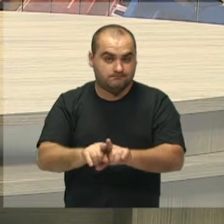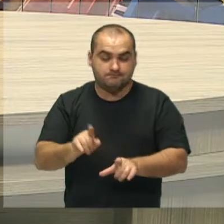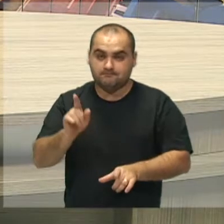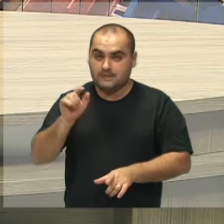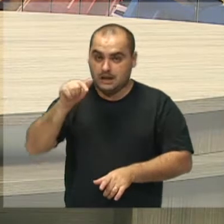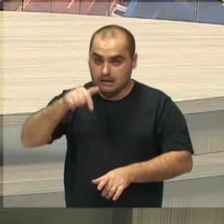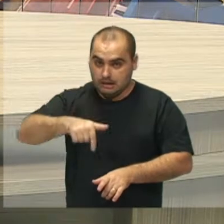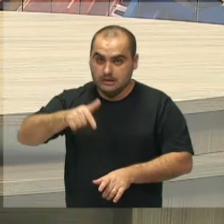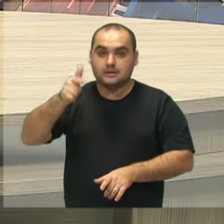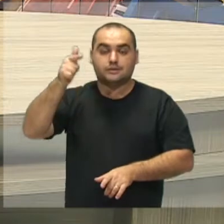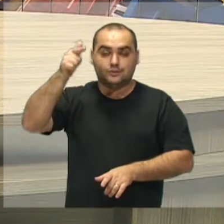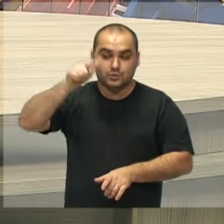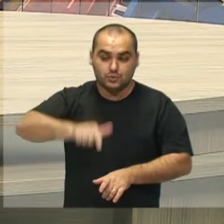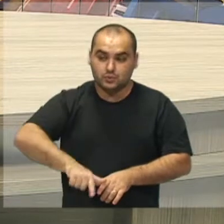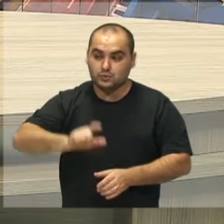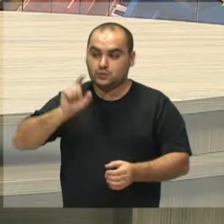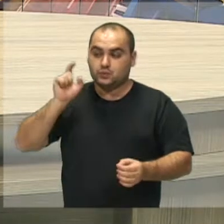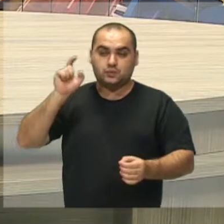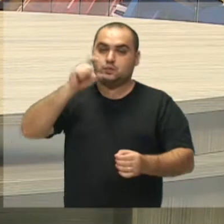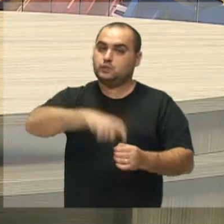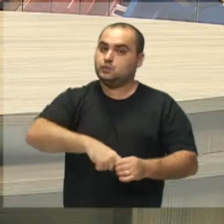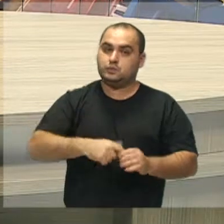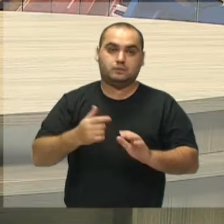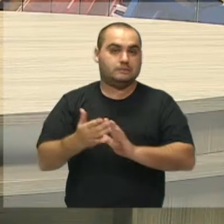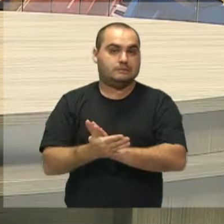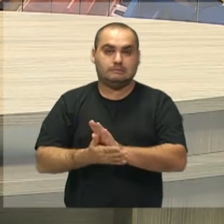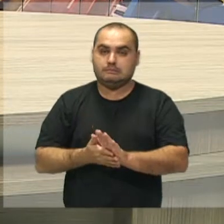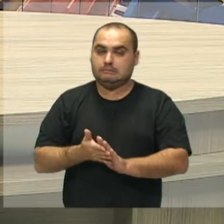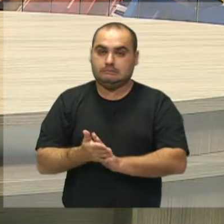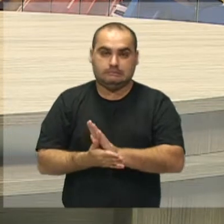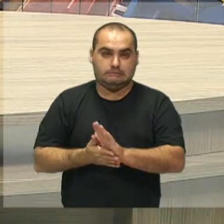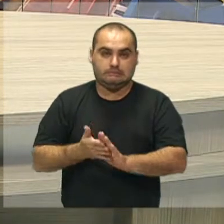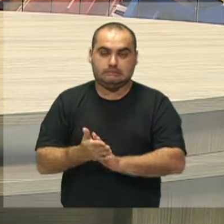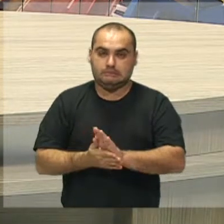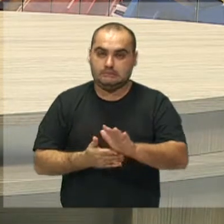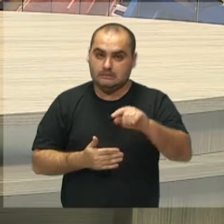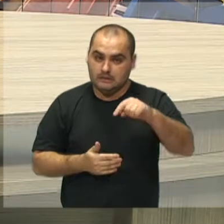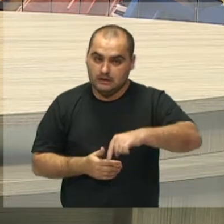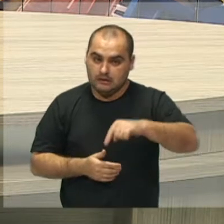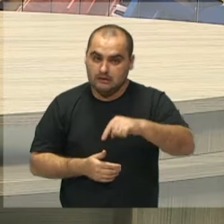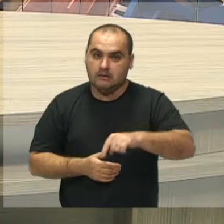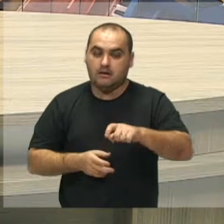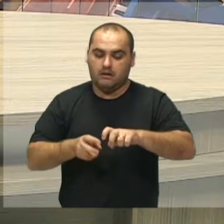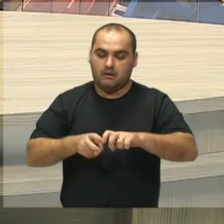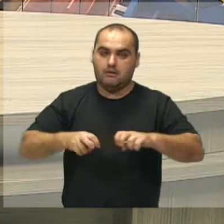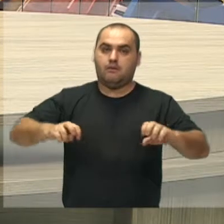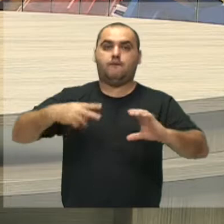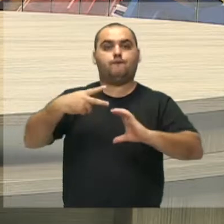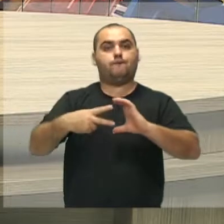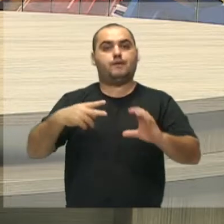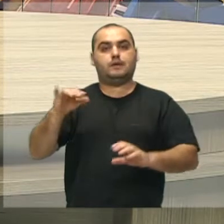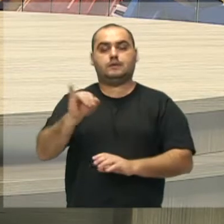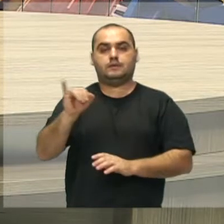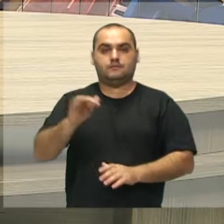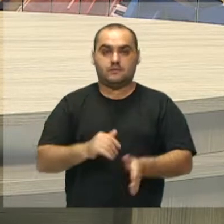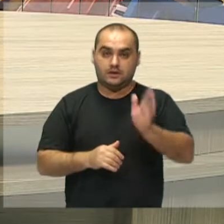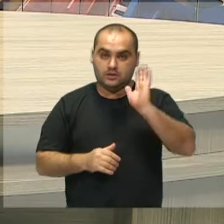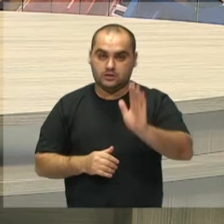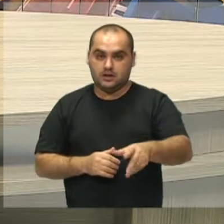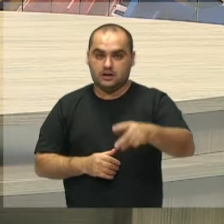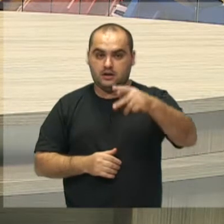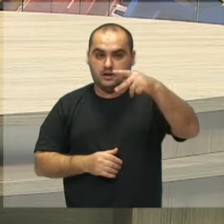conseguiu novamente entrar no cenário político aqui no parlamento, e o PMDB